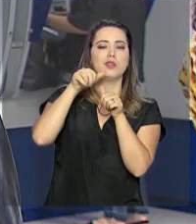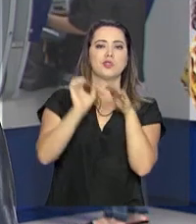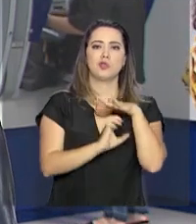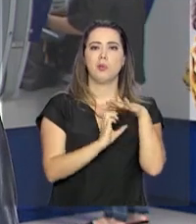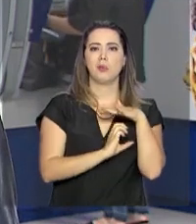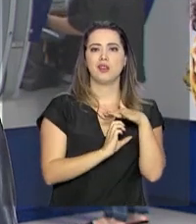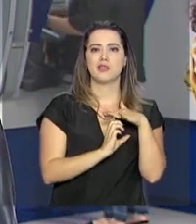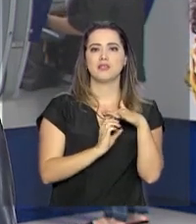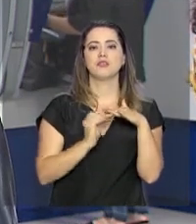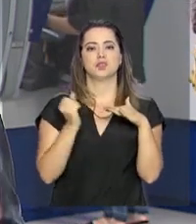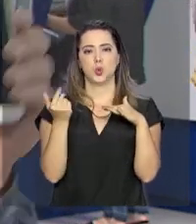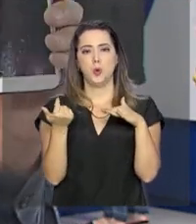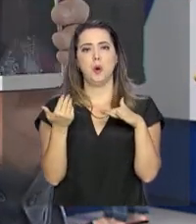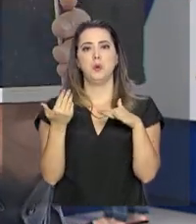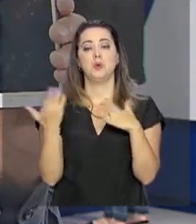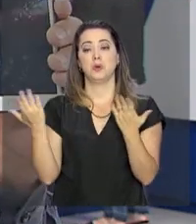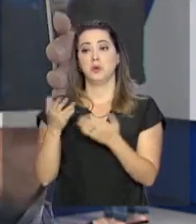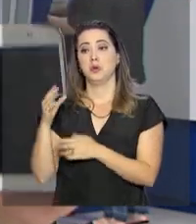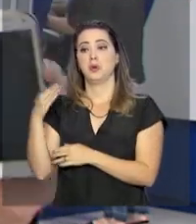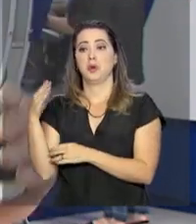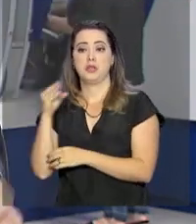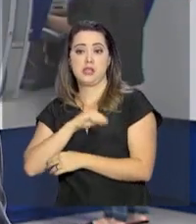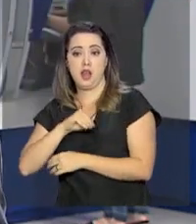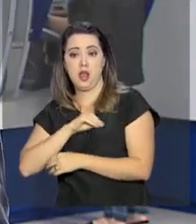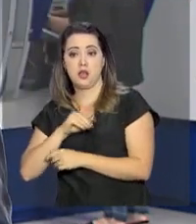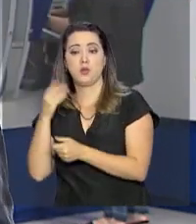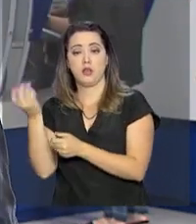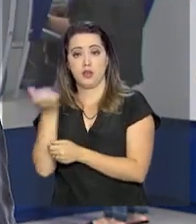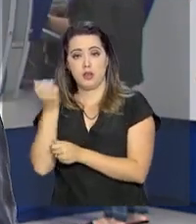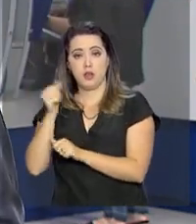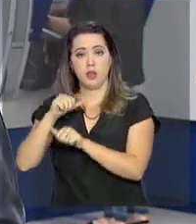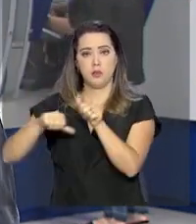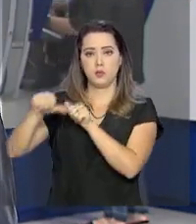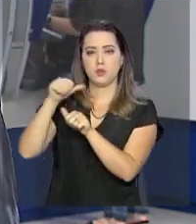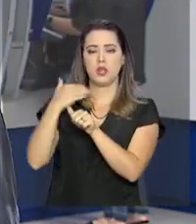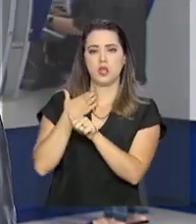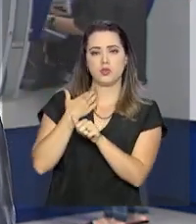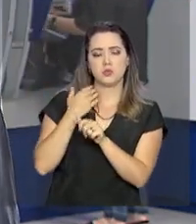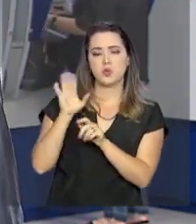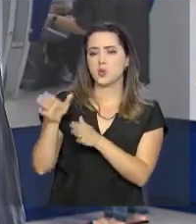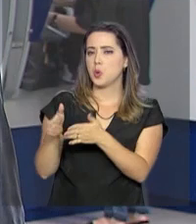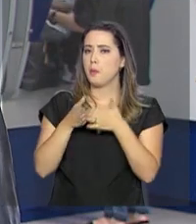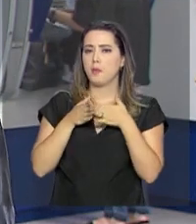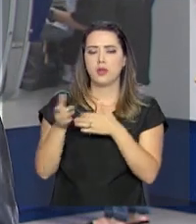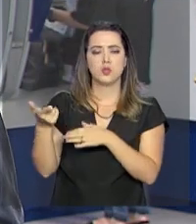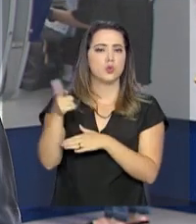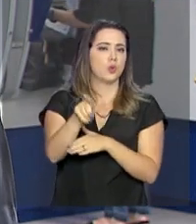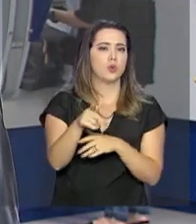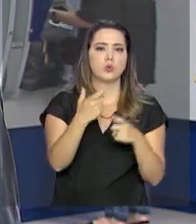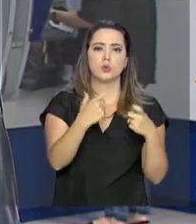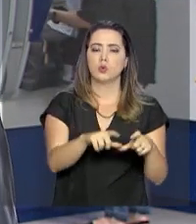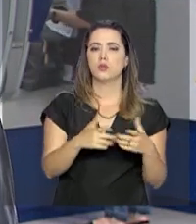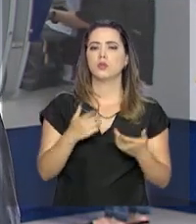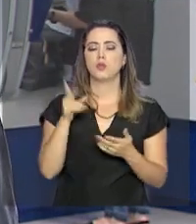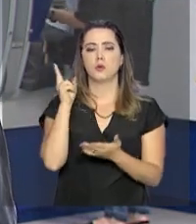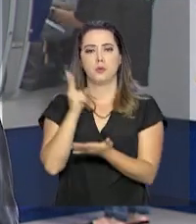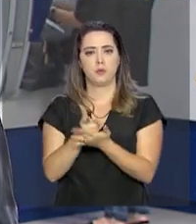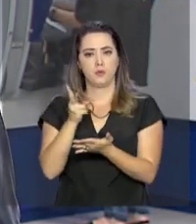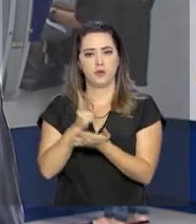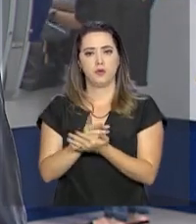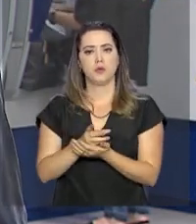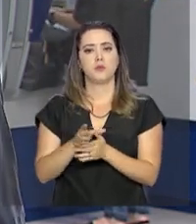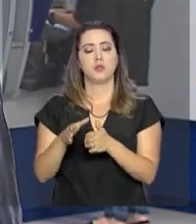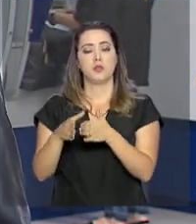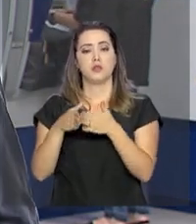quer mudar de operadora liga diretamente na empresa escolhida e pede a transferência da linha o mesmo vai ocorrer com a